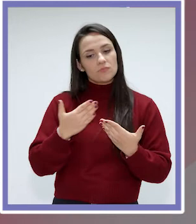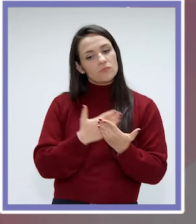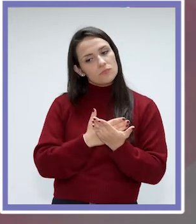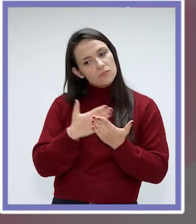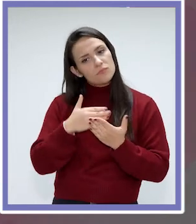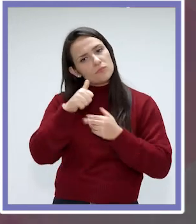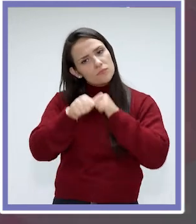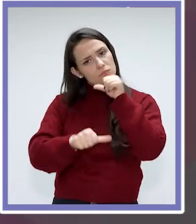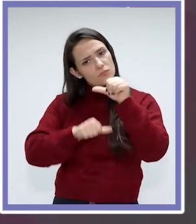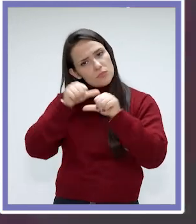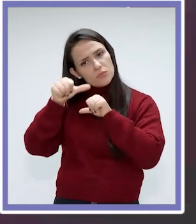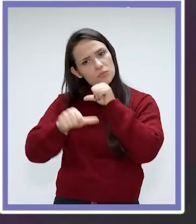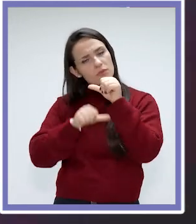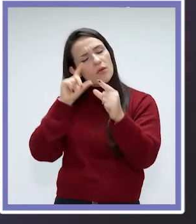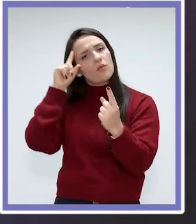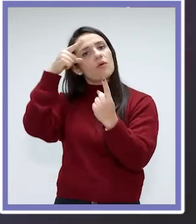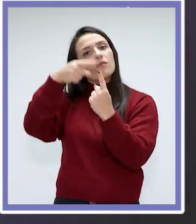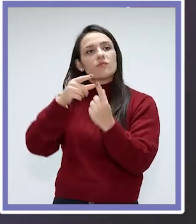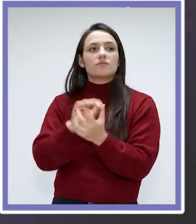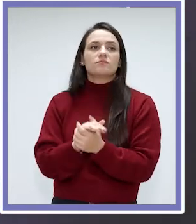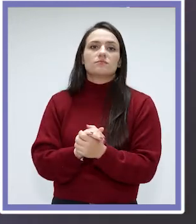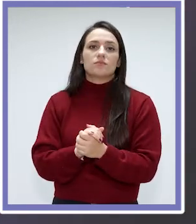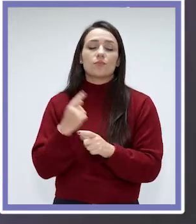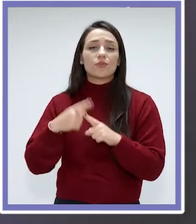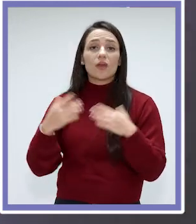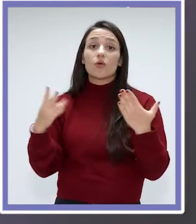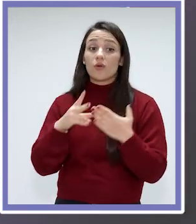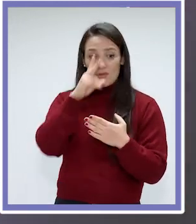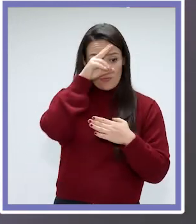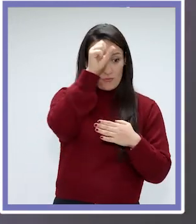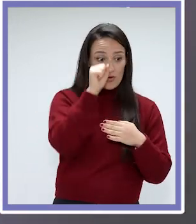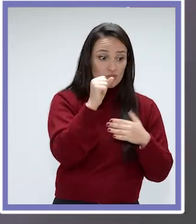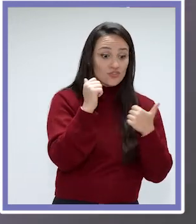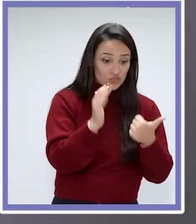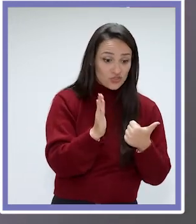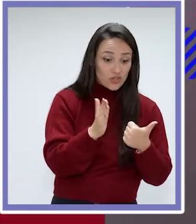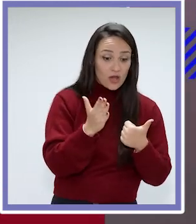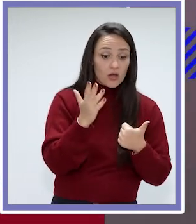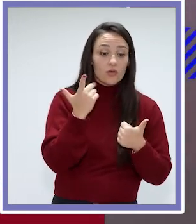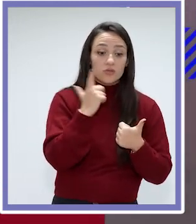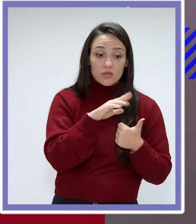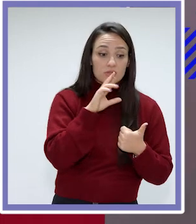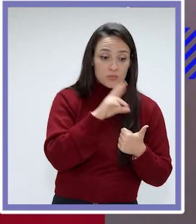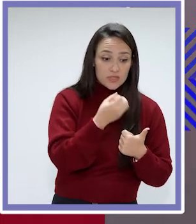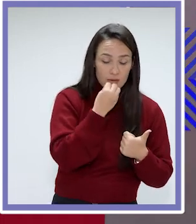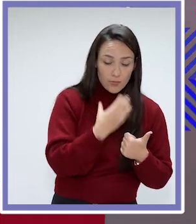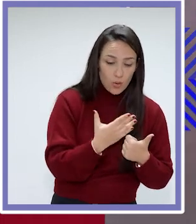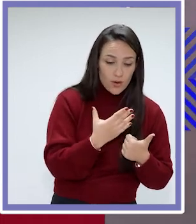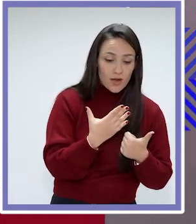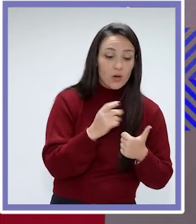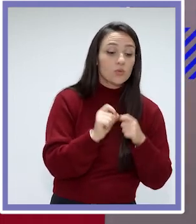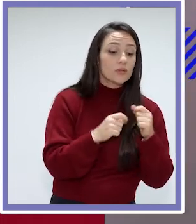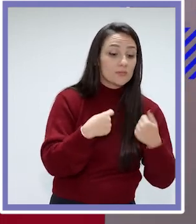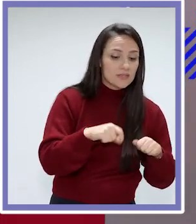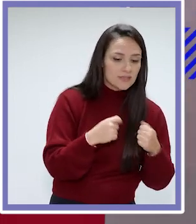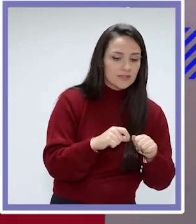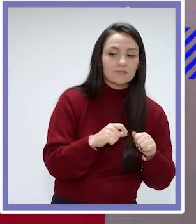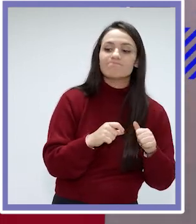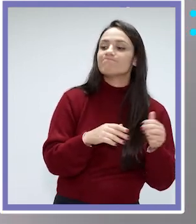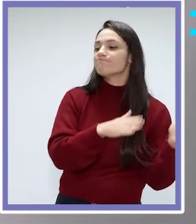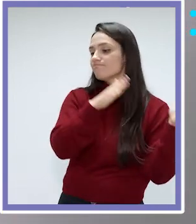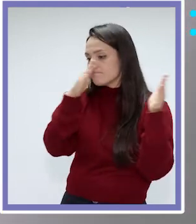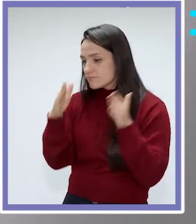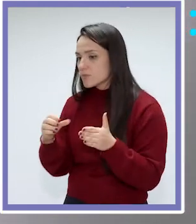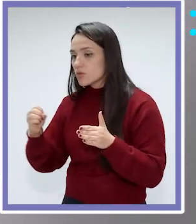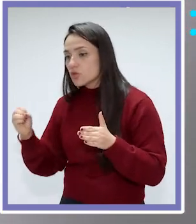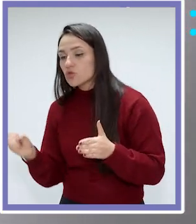agora para frente, que a gente já fortaleceu, agora a gente vai tendo outras demandas, entregando aquelas demandas e criando outras demandas. E até criando outros